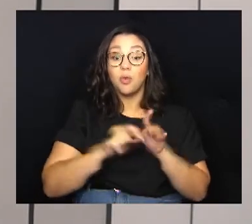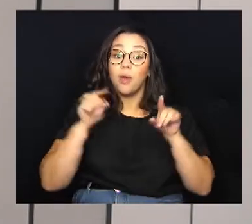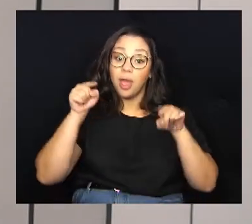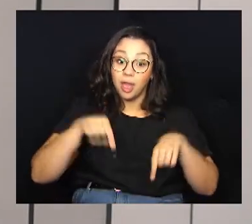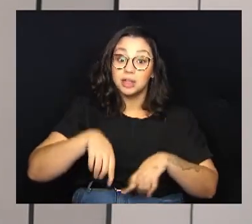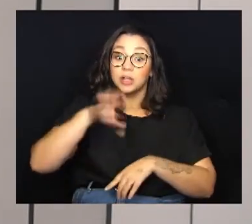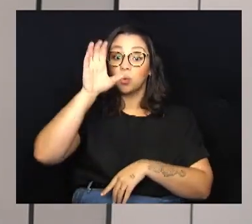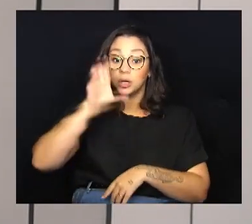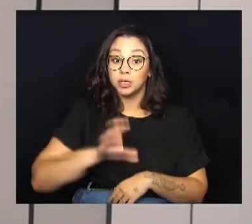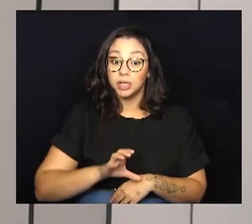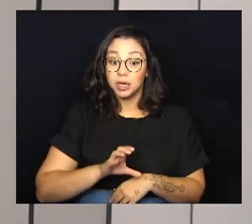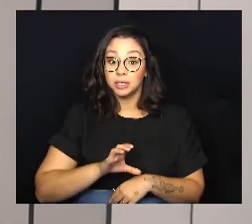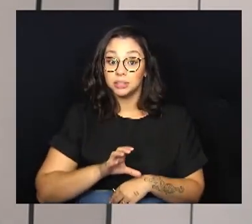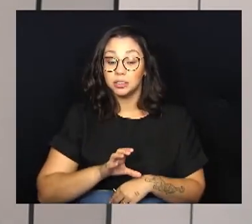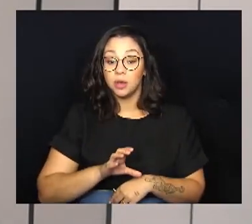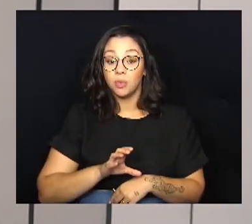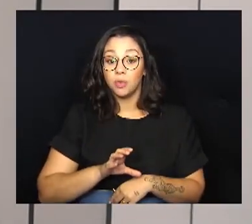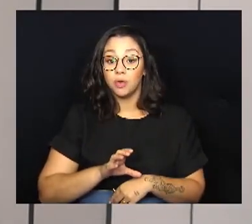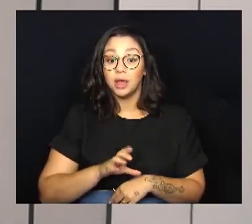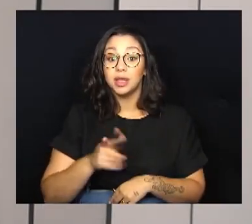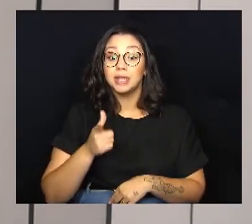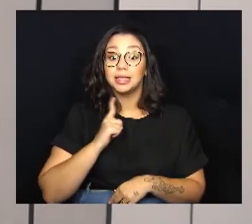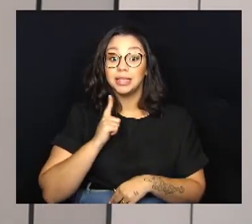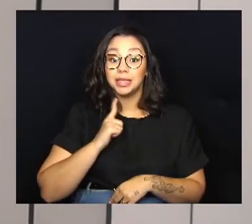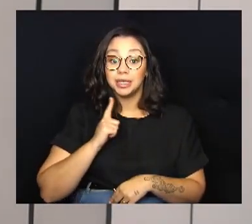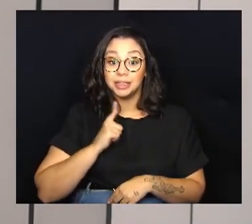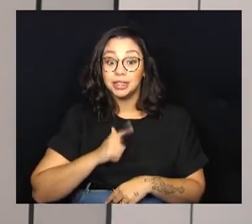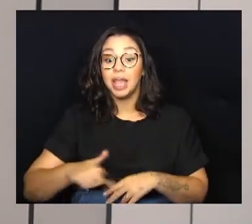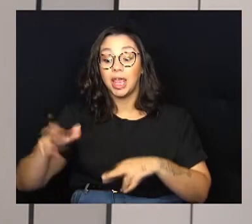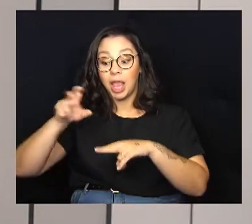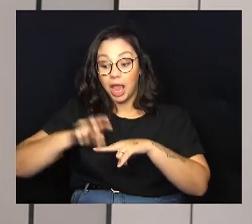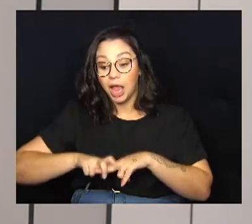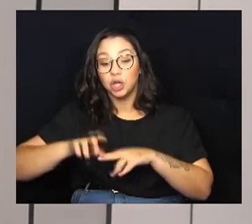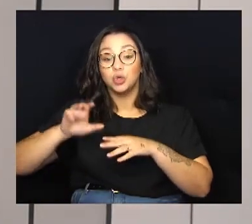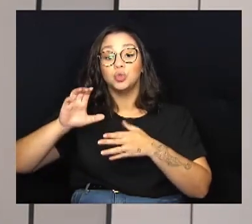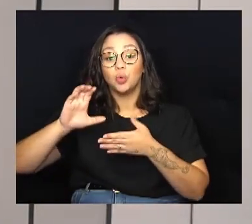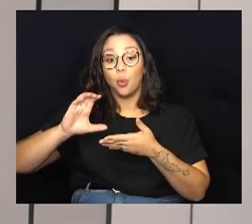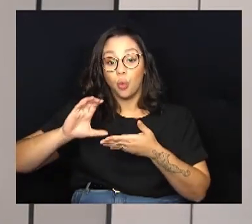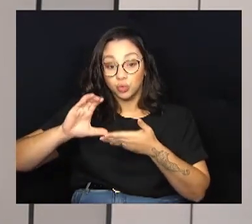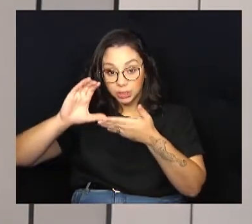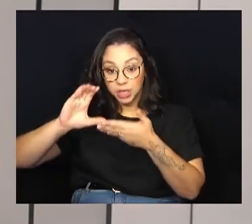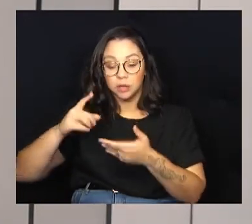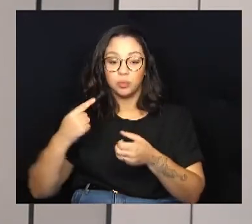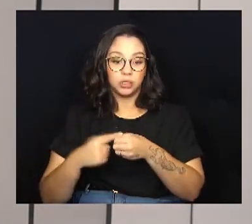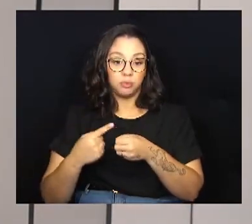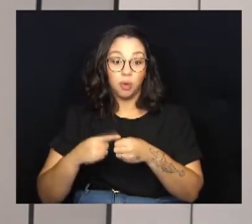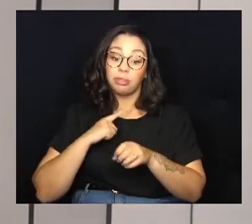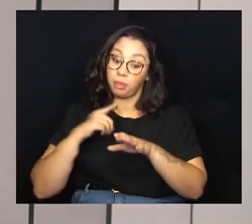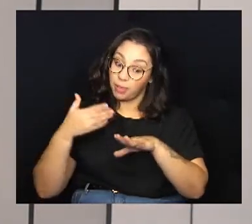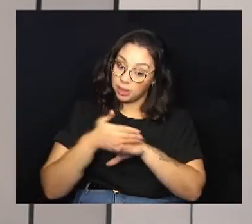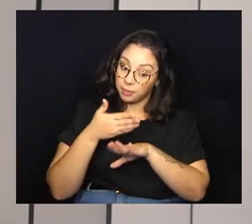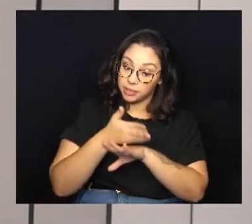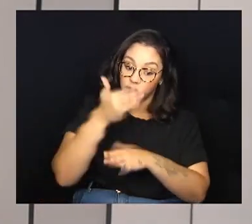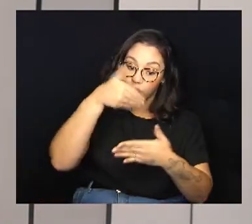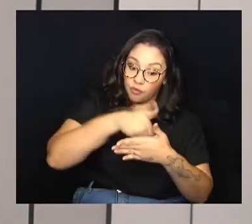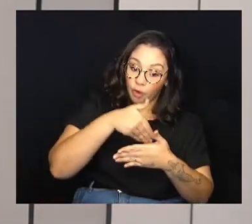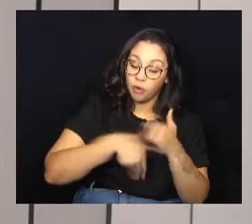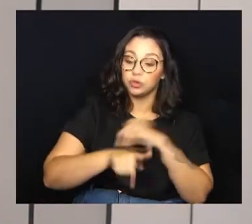no ambiente escolar. Eu lembro perfeitamente da minha época de escola pública,